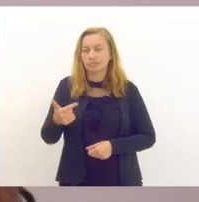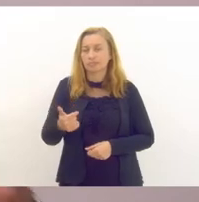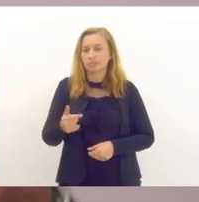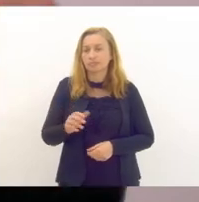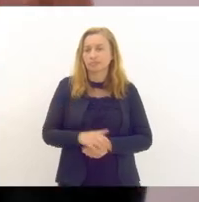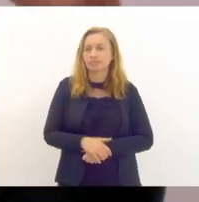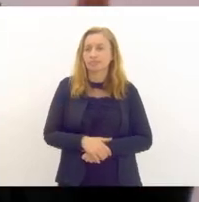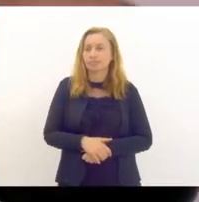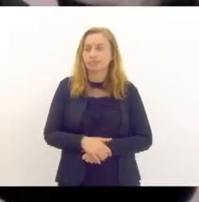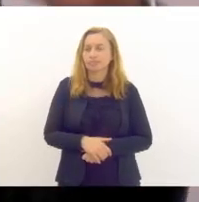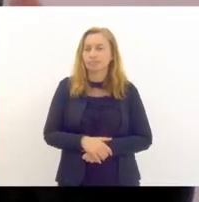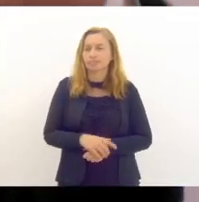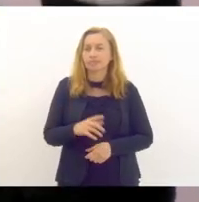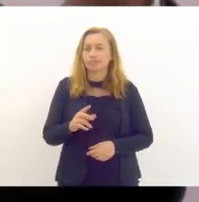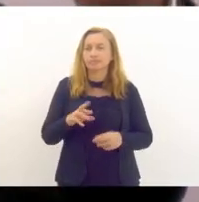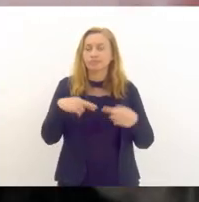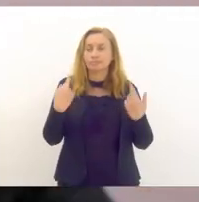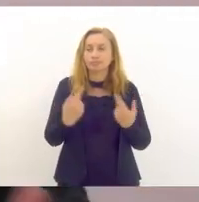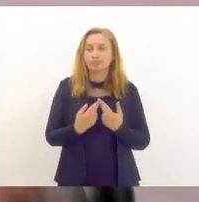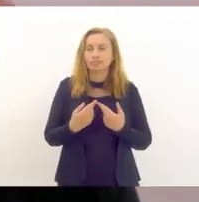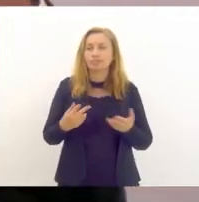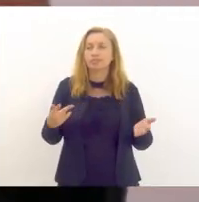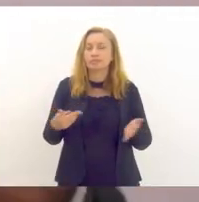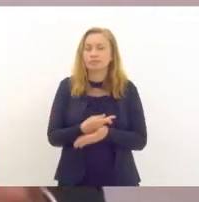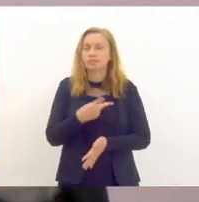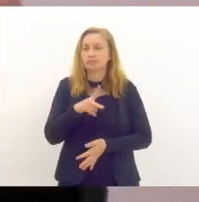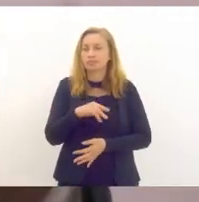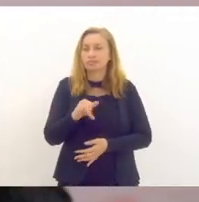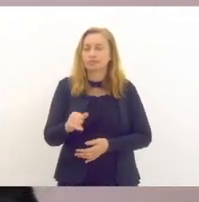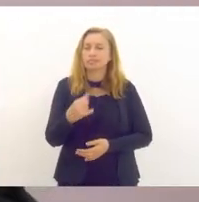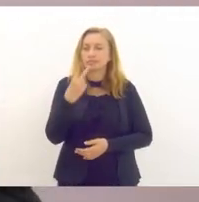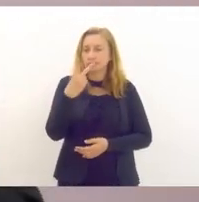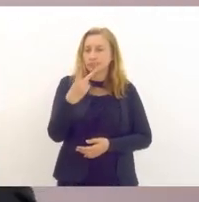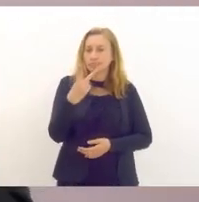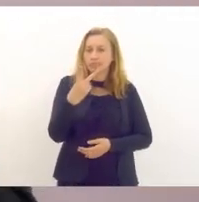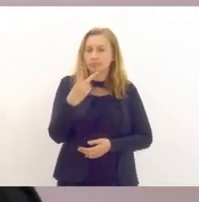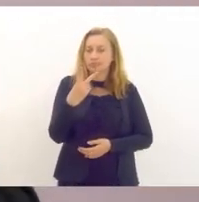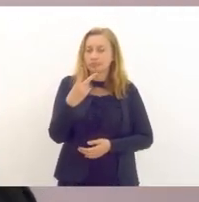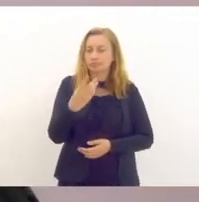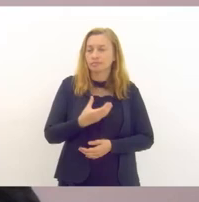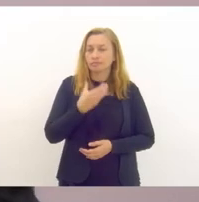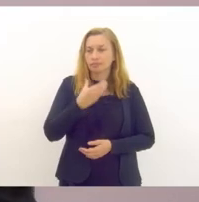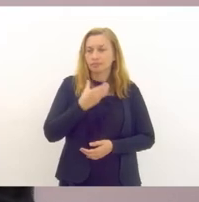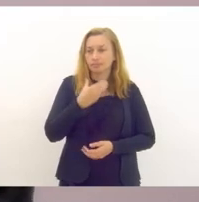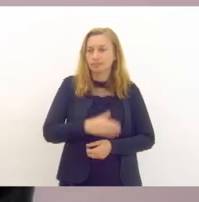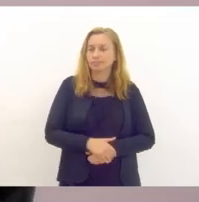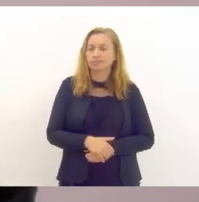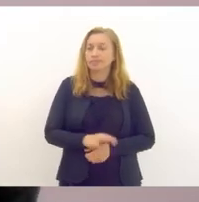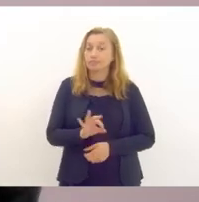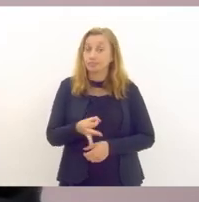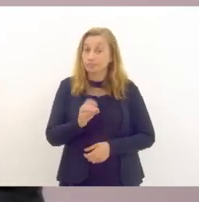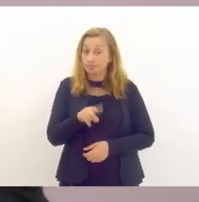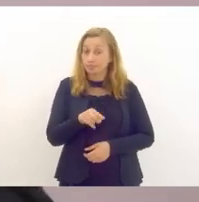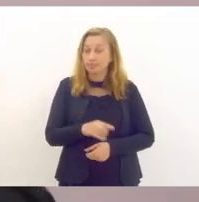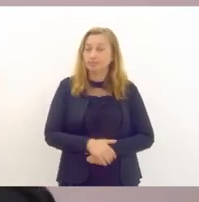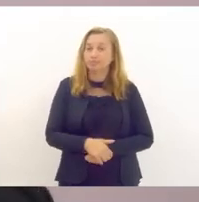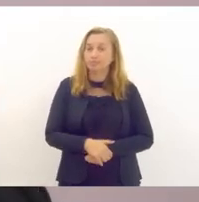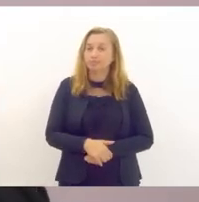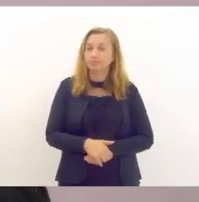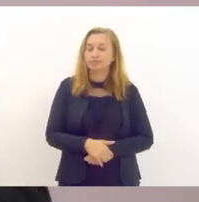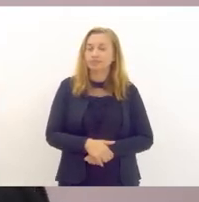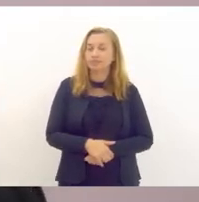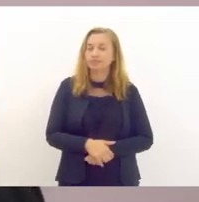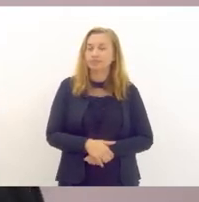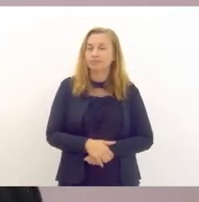solução porque uma coisa é a reunião que vai acontecer no dia dois é de dezembro mas o fato é segundo